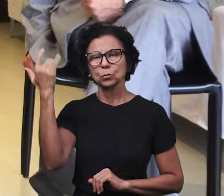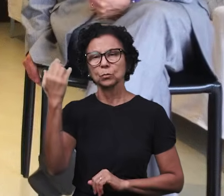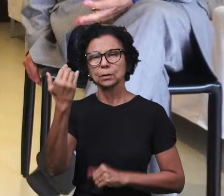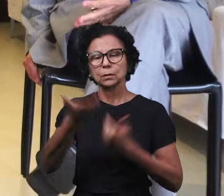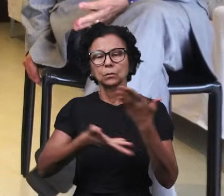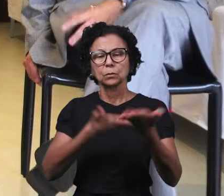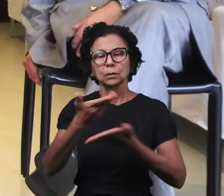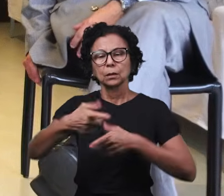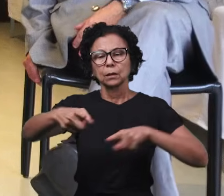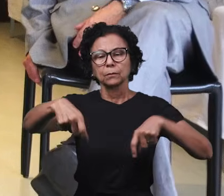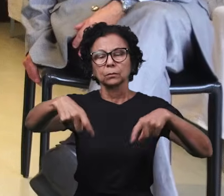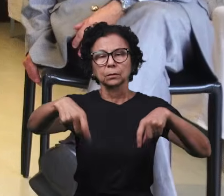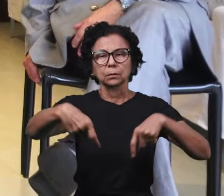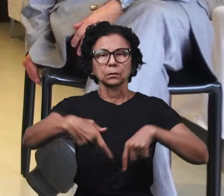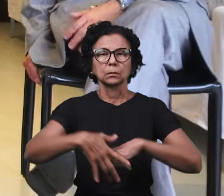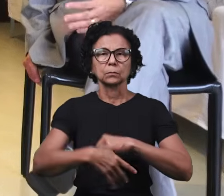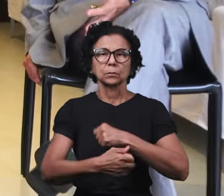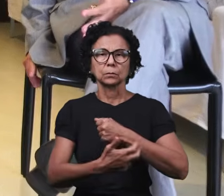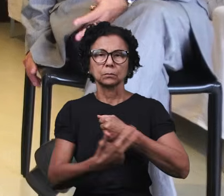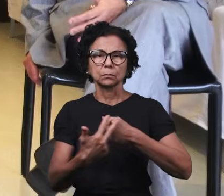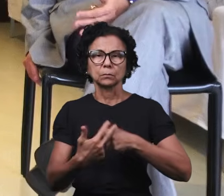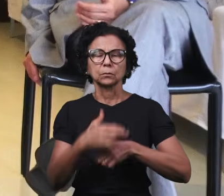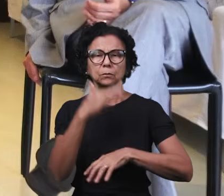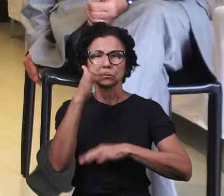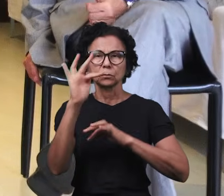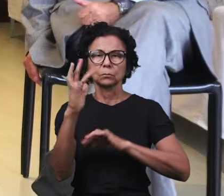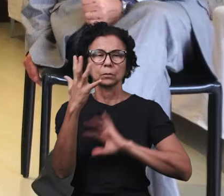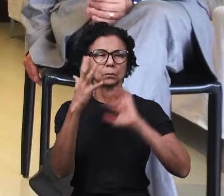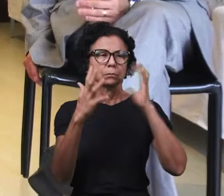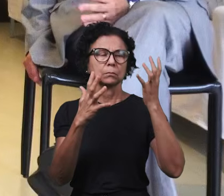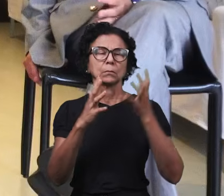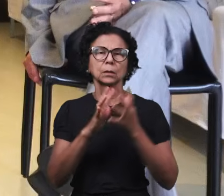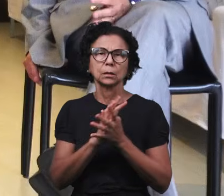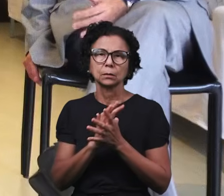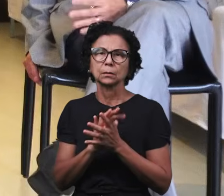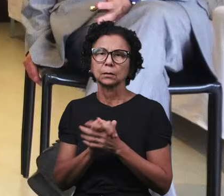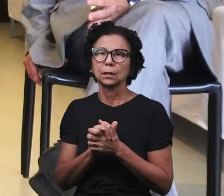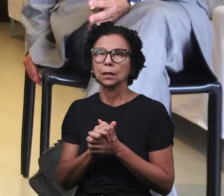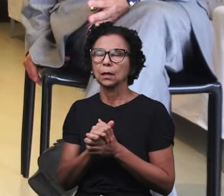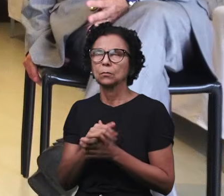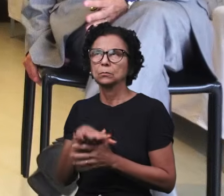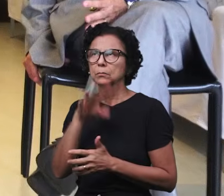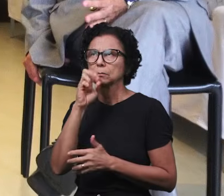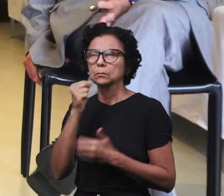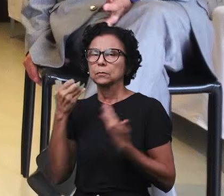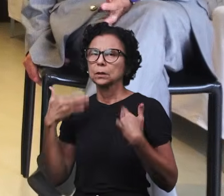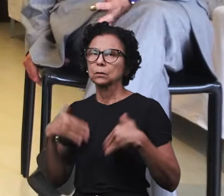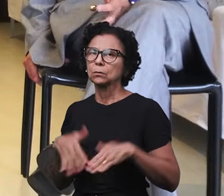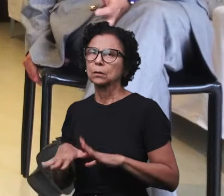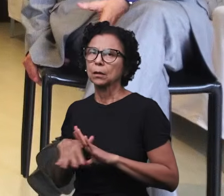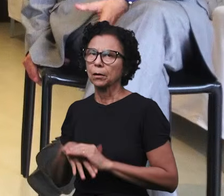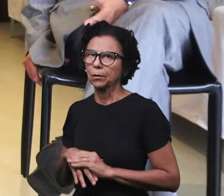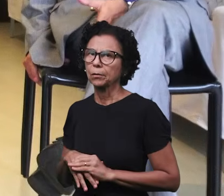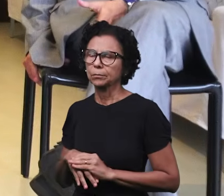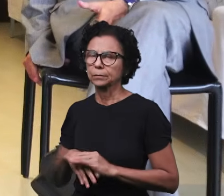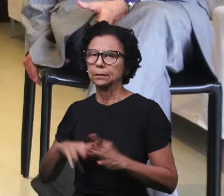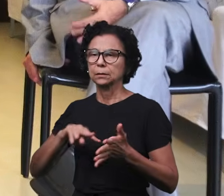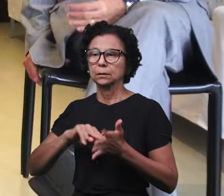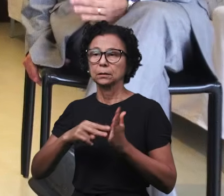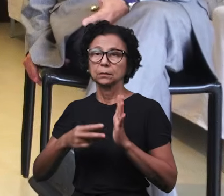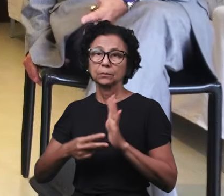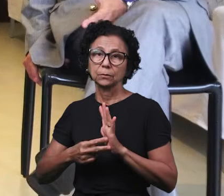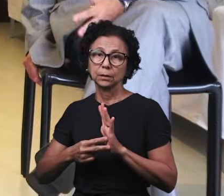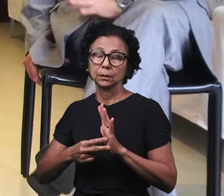ervas e tudo aquilo que está ali. Não é o cheiro do mundo, do pecado, do vício, né? Isaac então abençoou